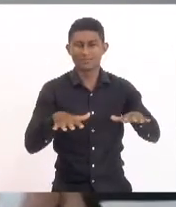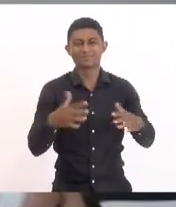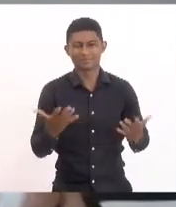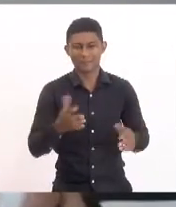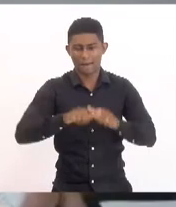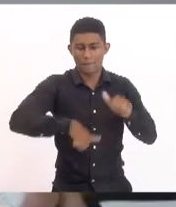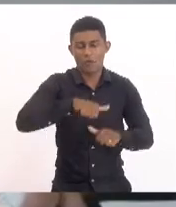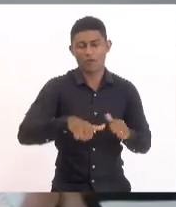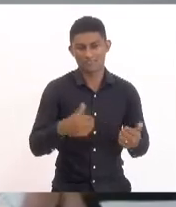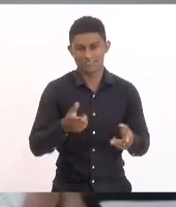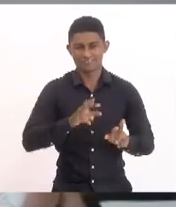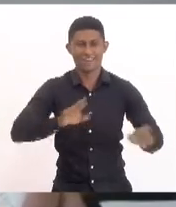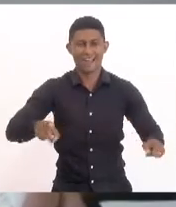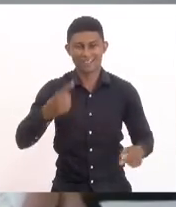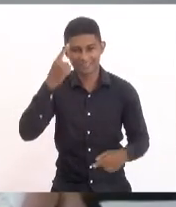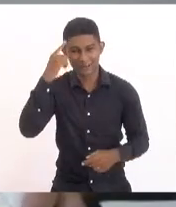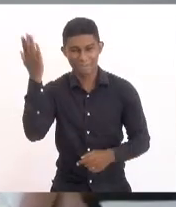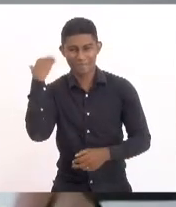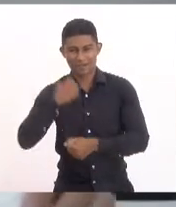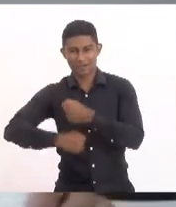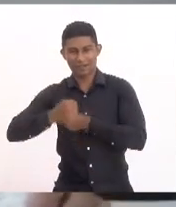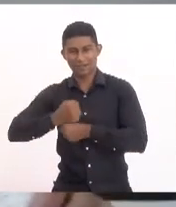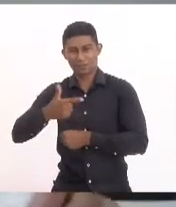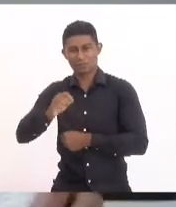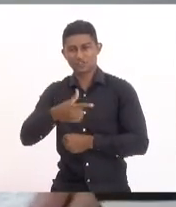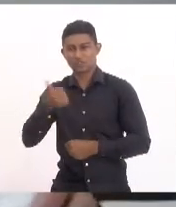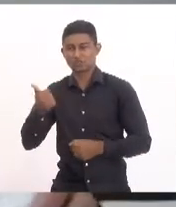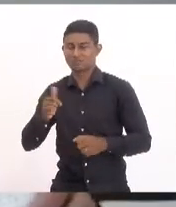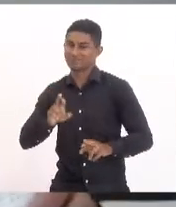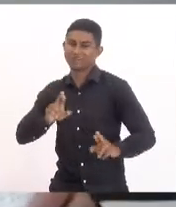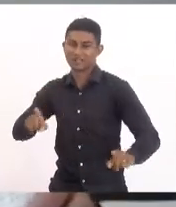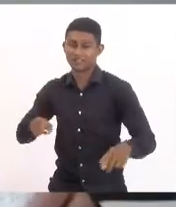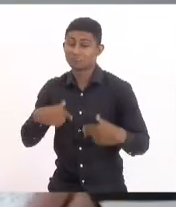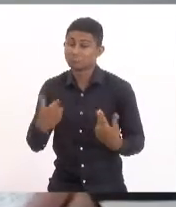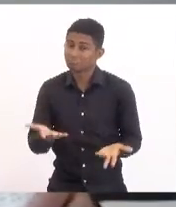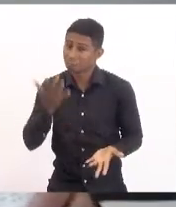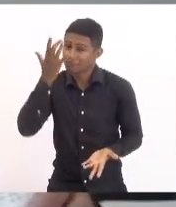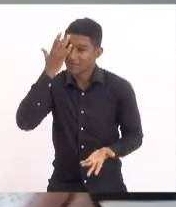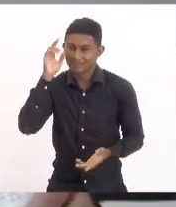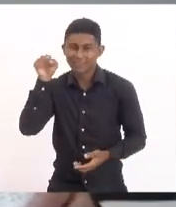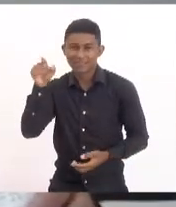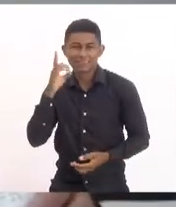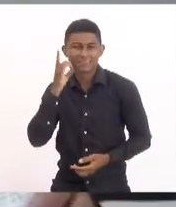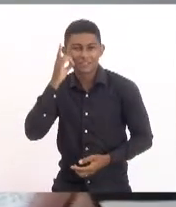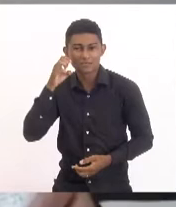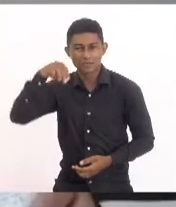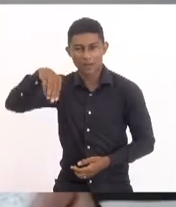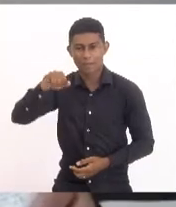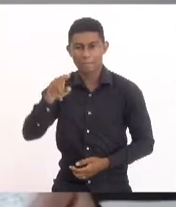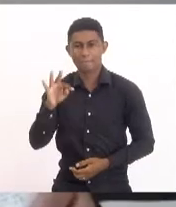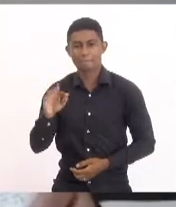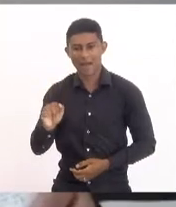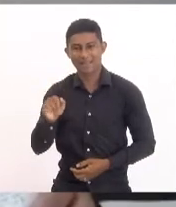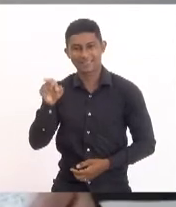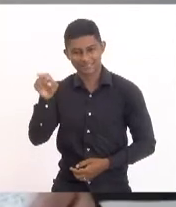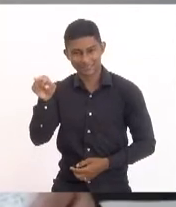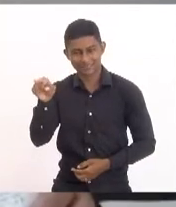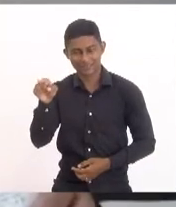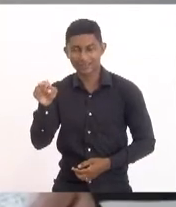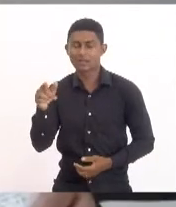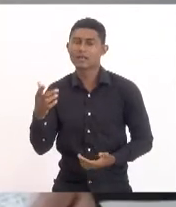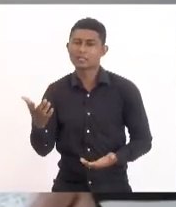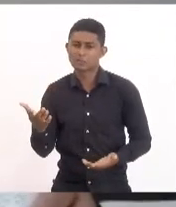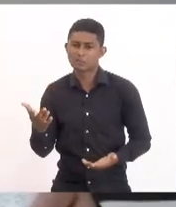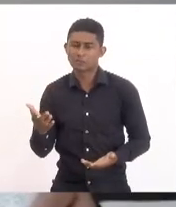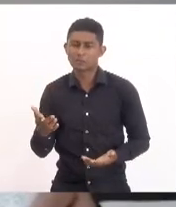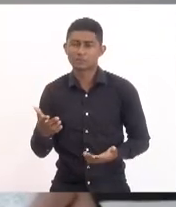em março de 2021. Por isso, eu considero que a ponderação da Marta, o Flávio está aqui participando, vai opinar, o